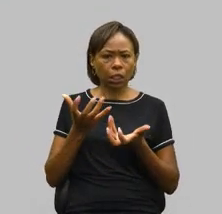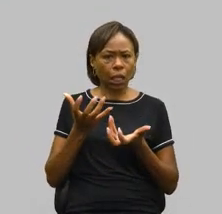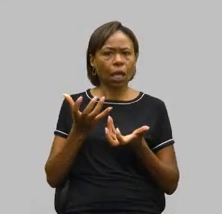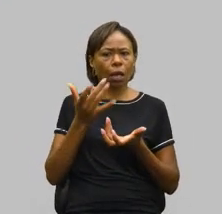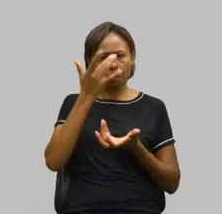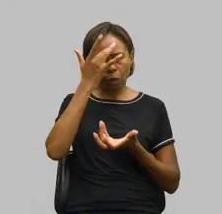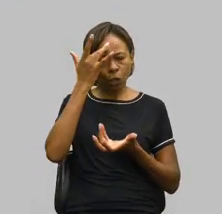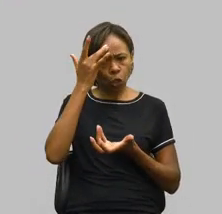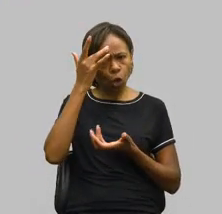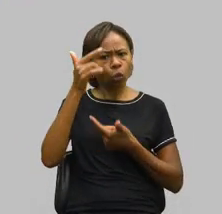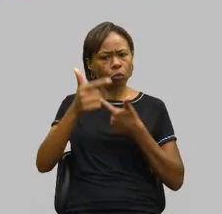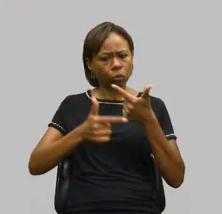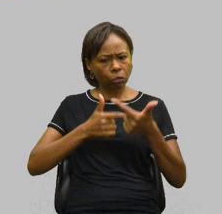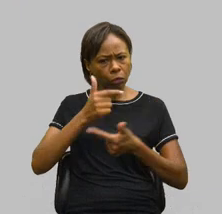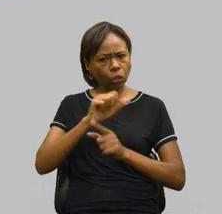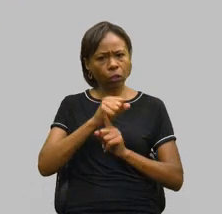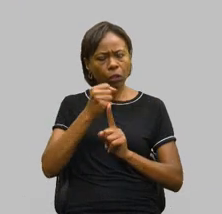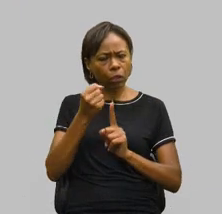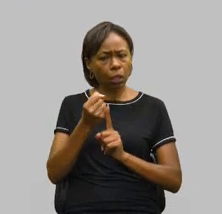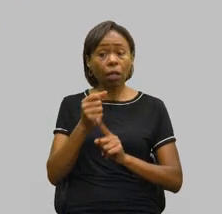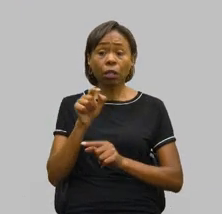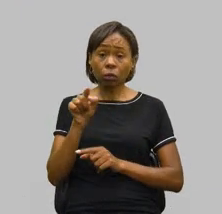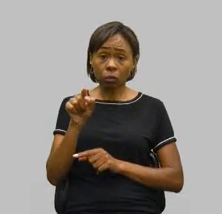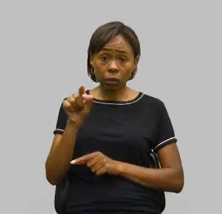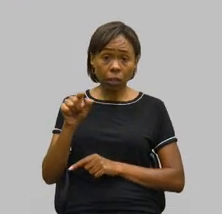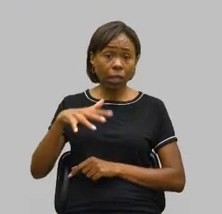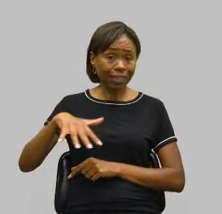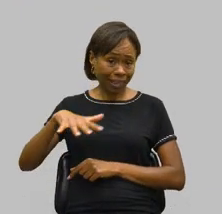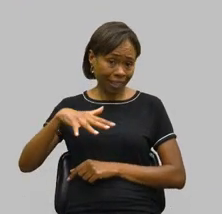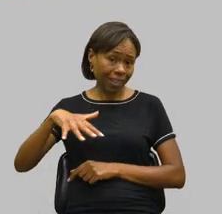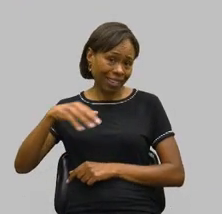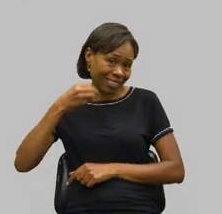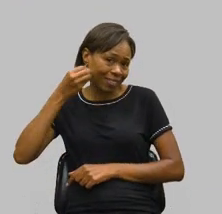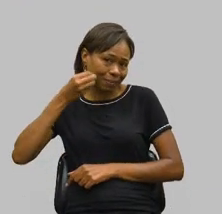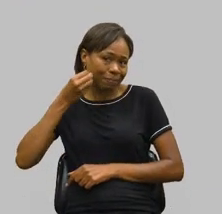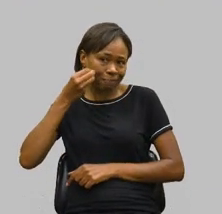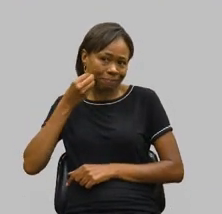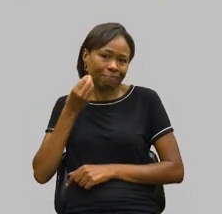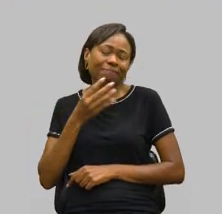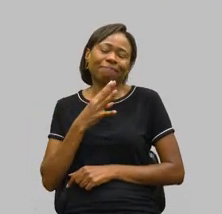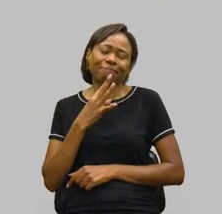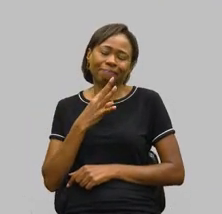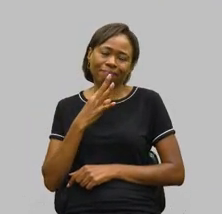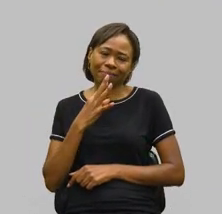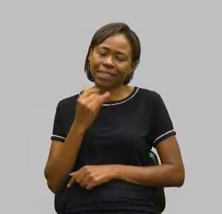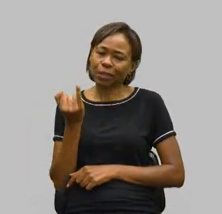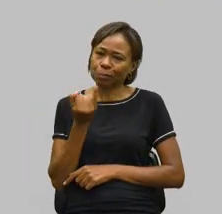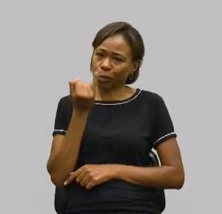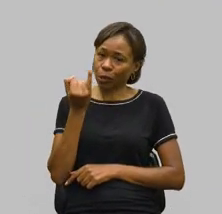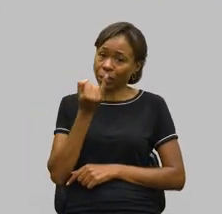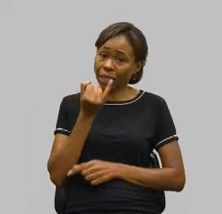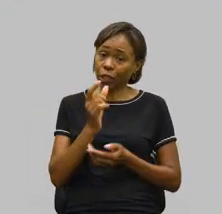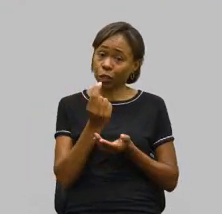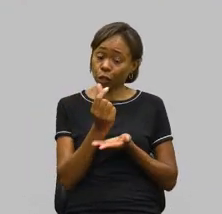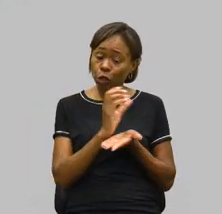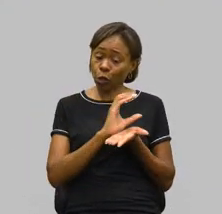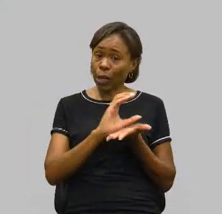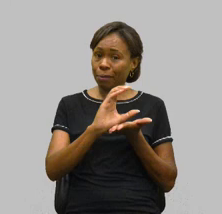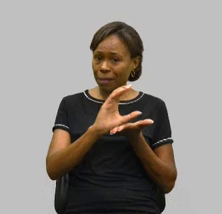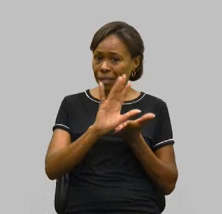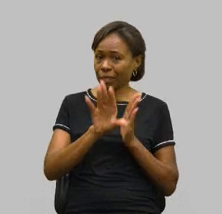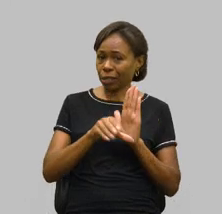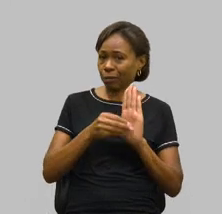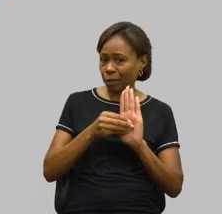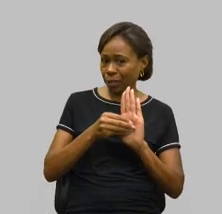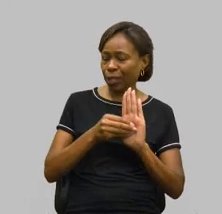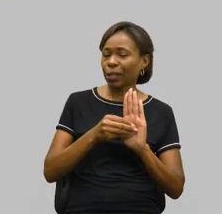e você que vem desse trabalho social sabe da importância que é um recurso de emenda parlamentar elá na ponta